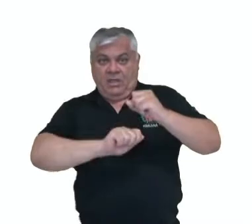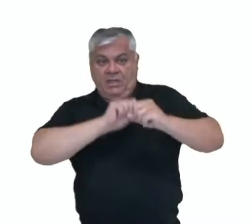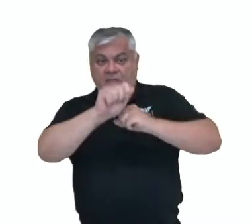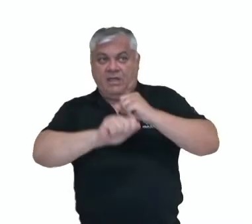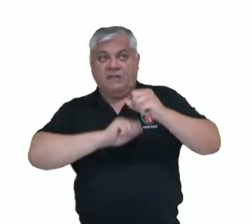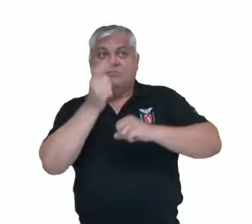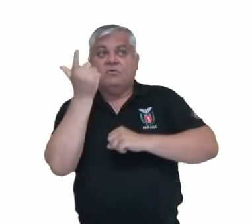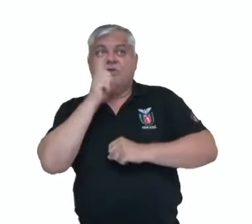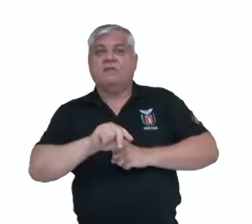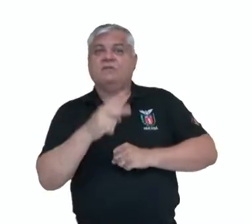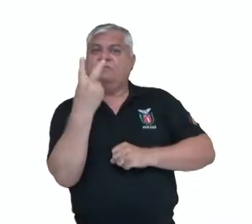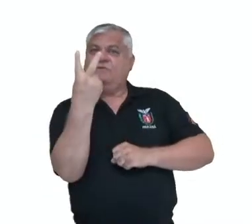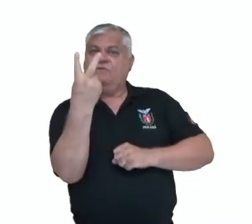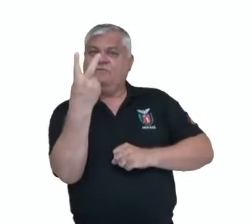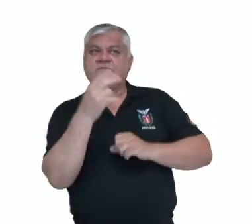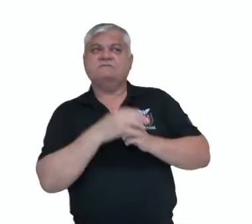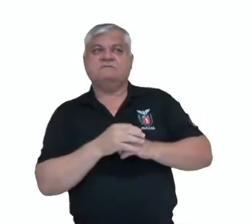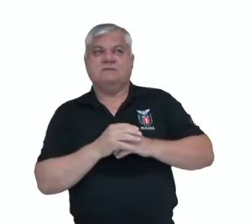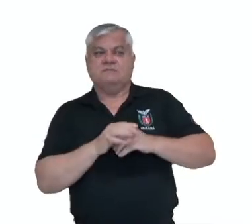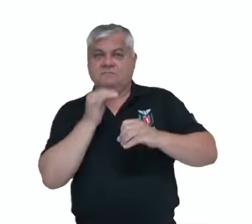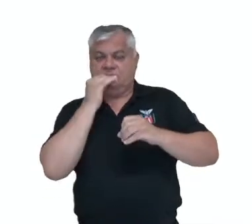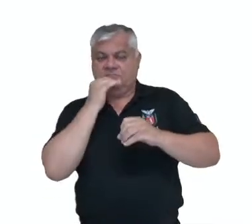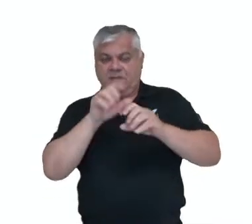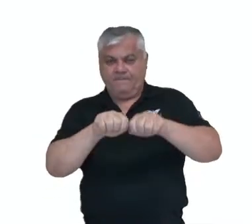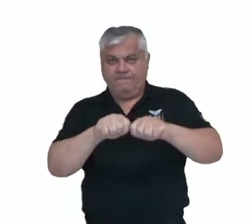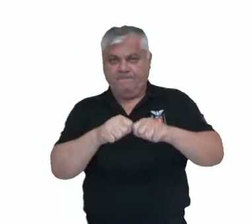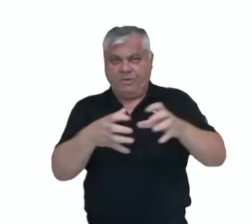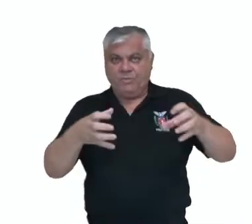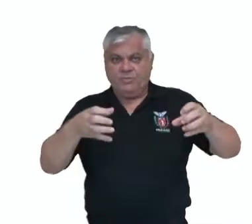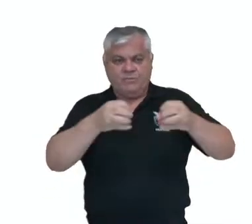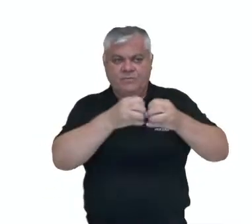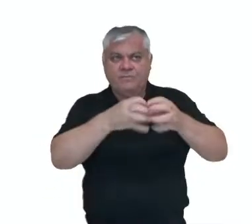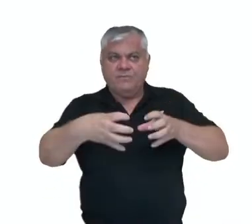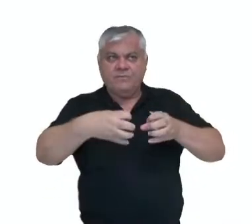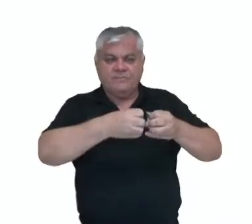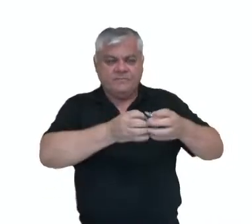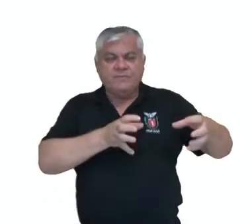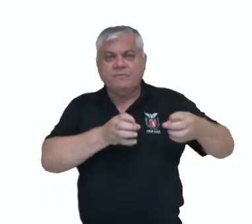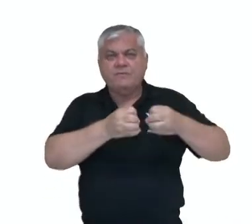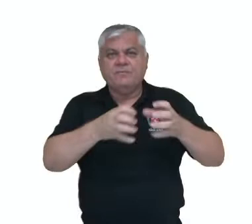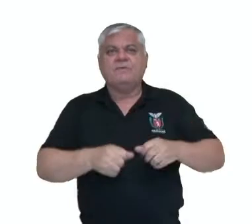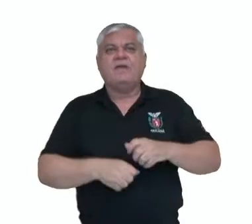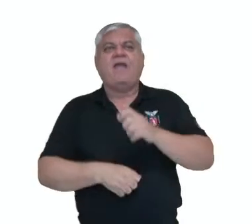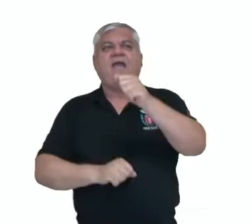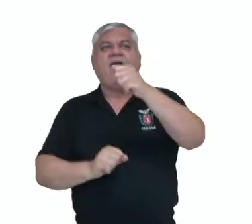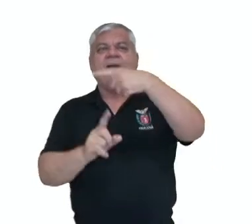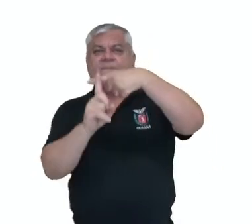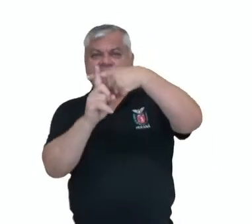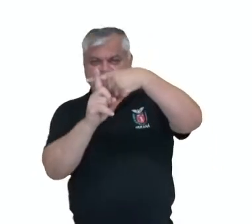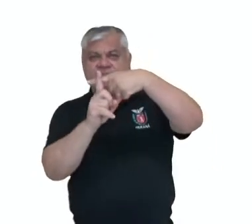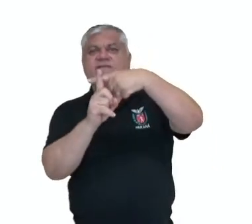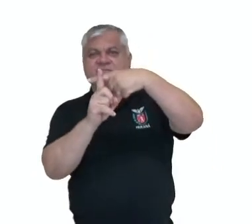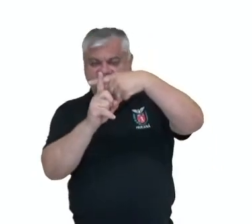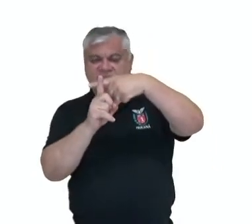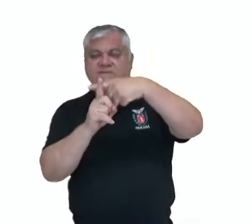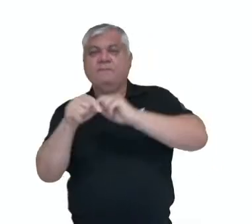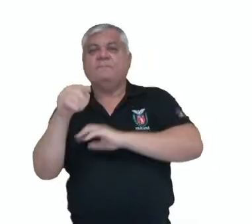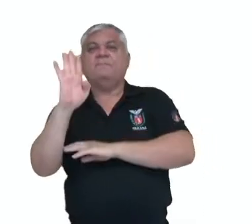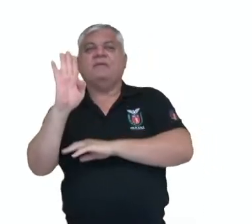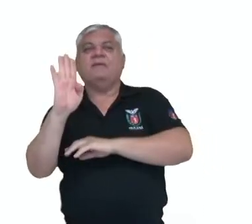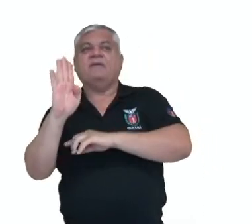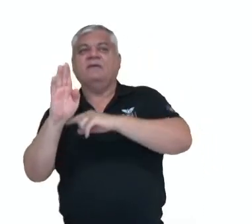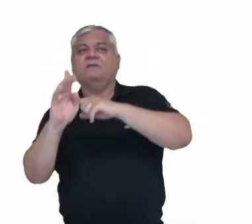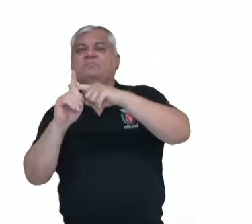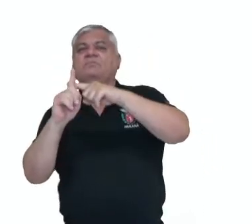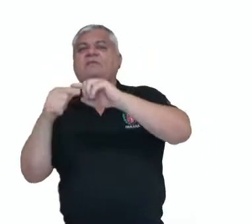elétrons. Aqui nós temos, a ligação química sendo rompida e nós temos aqui então uma espécie com carga positiva, uma espécie com